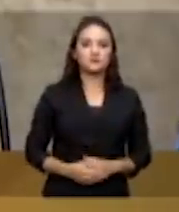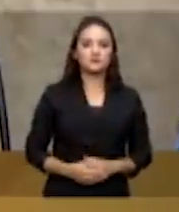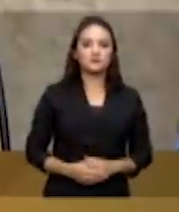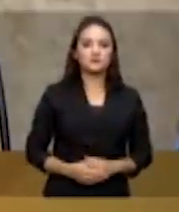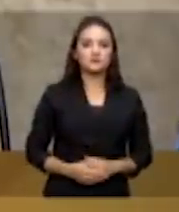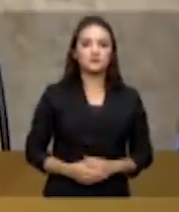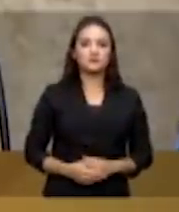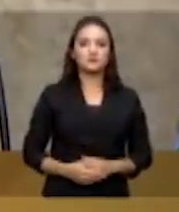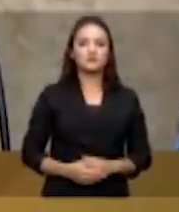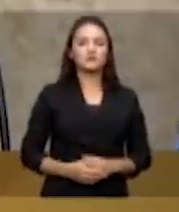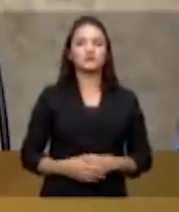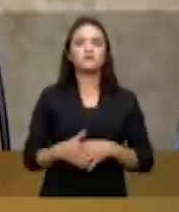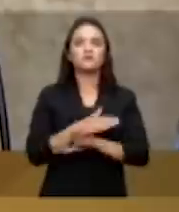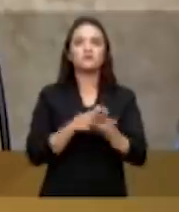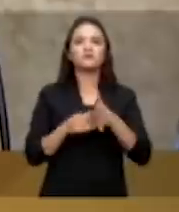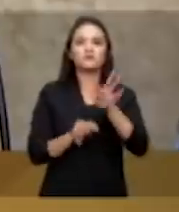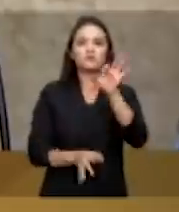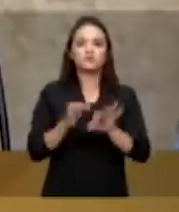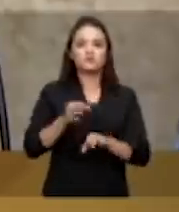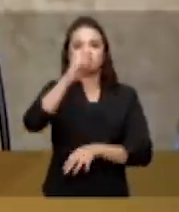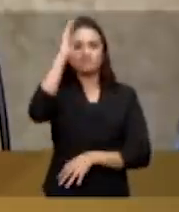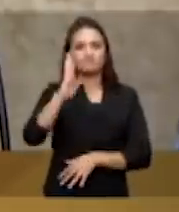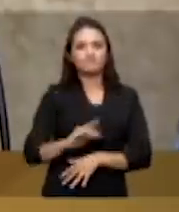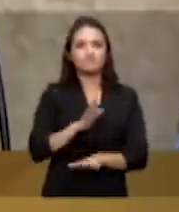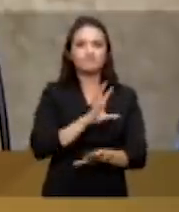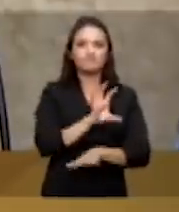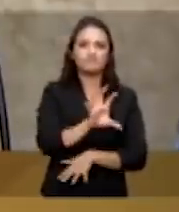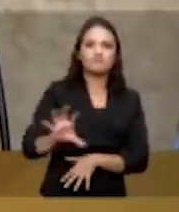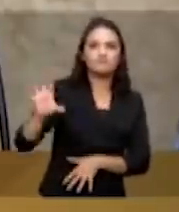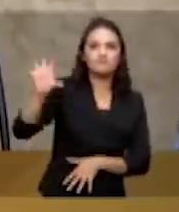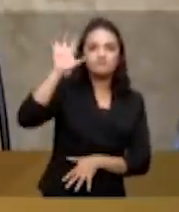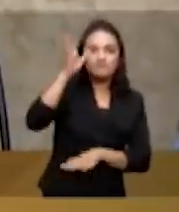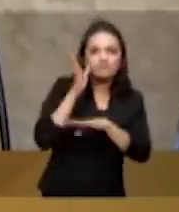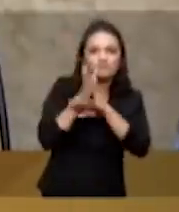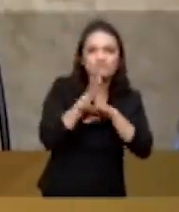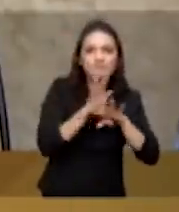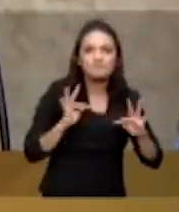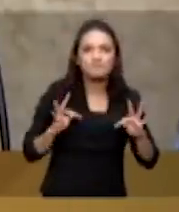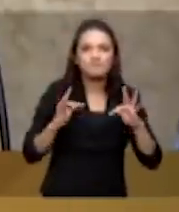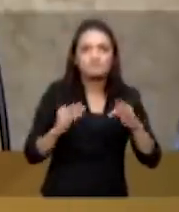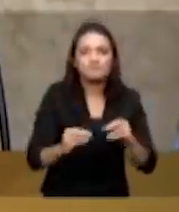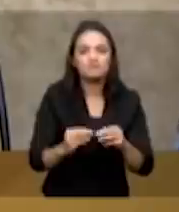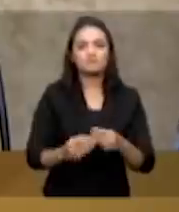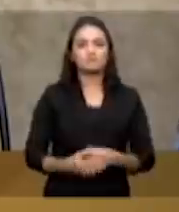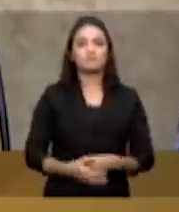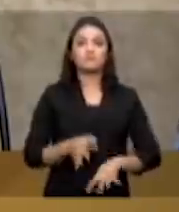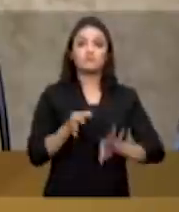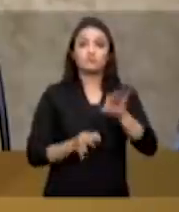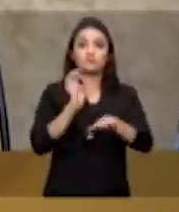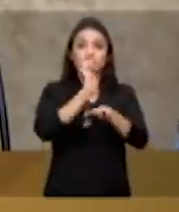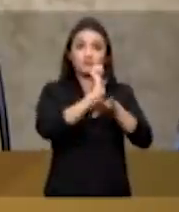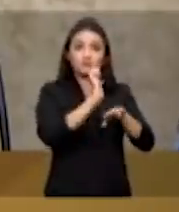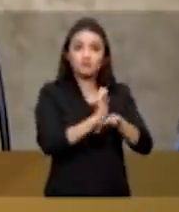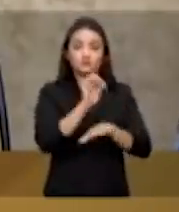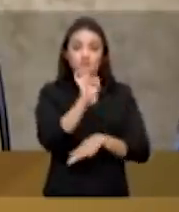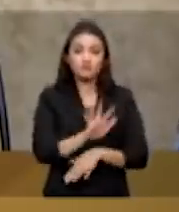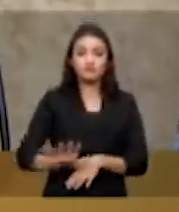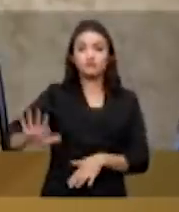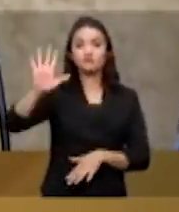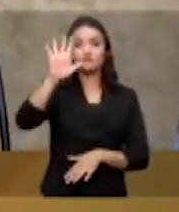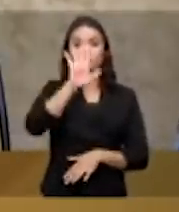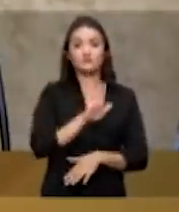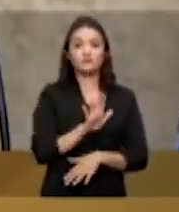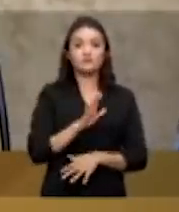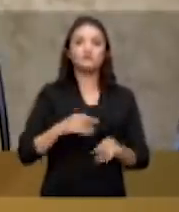senhores magistrados brasileiros de todas as regiões do país, da Justiça Estadual e Federal, aí